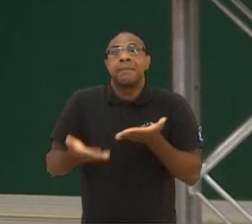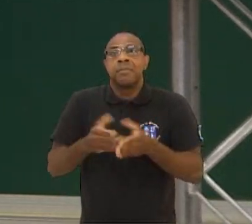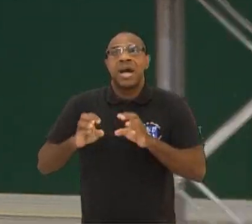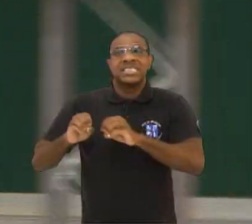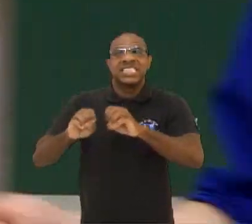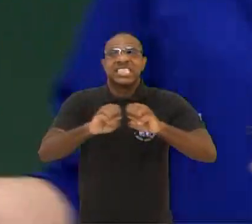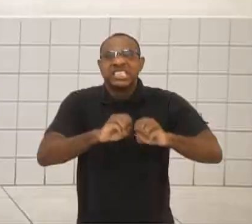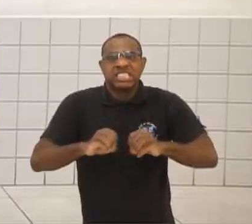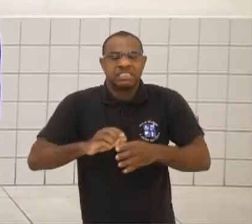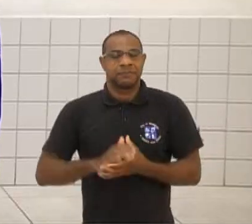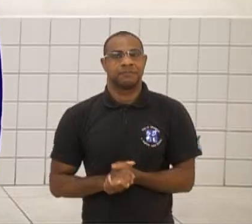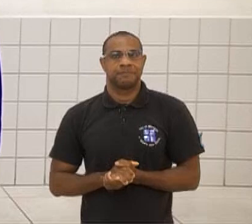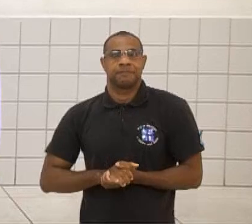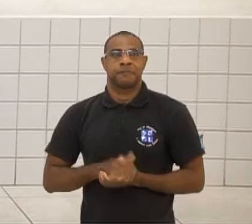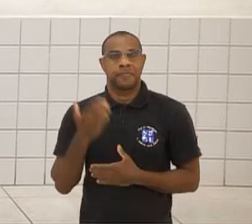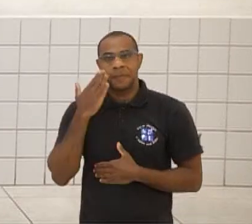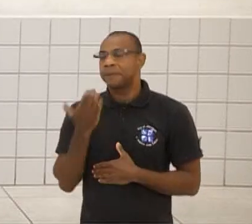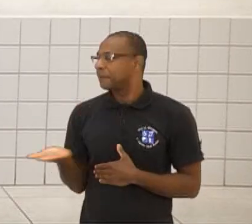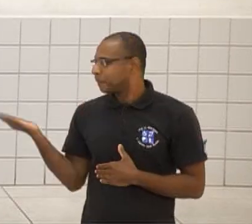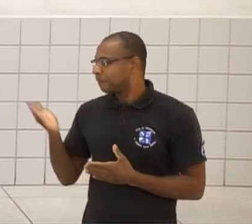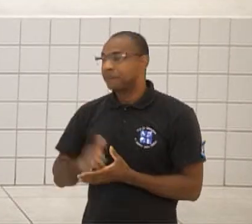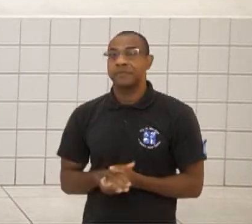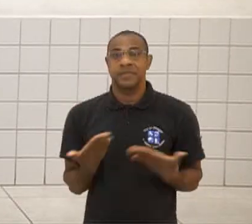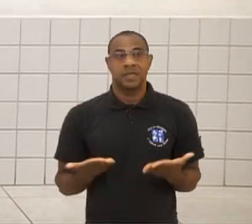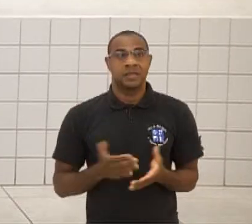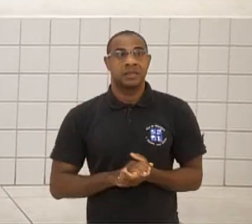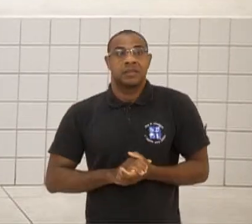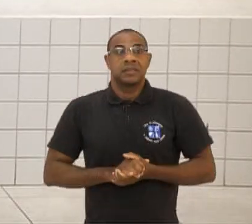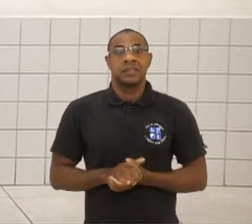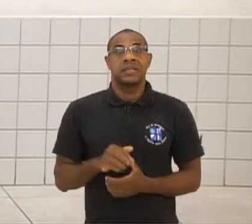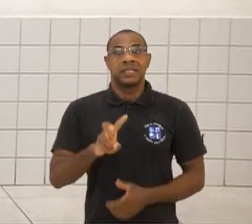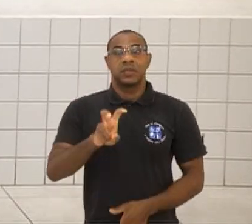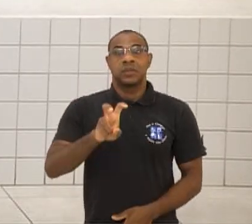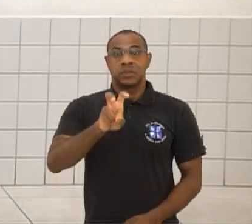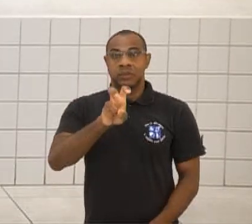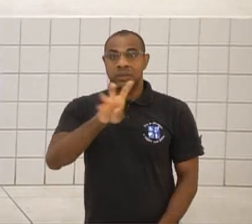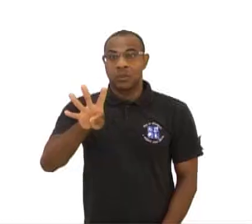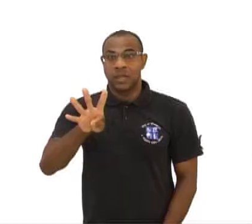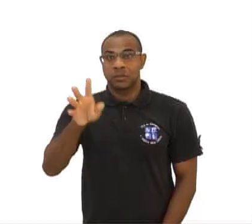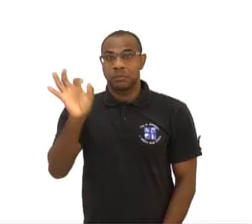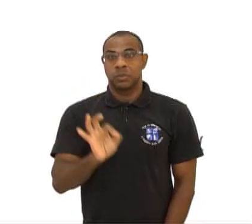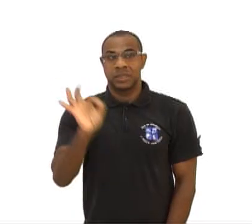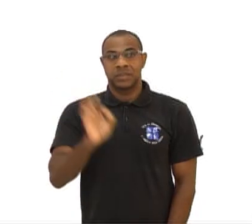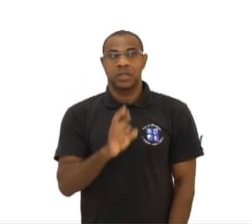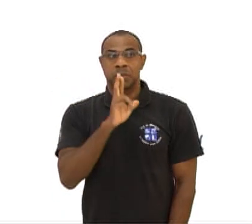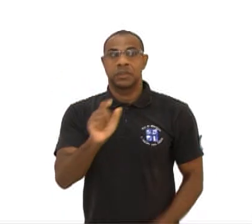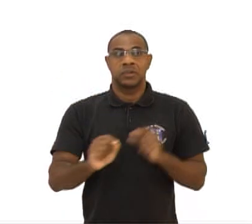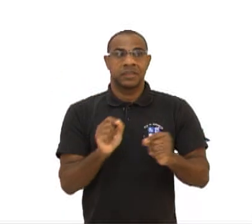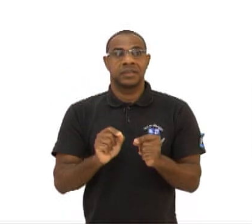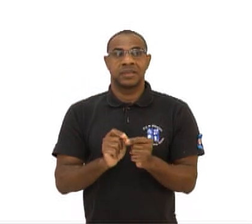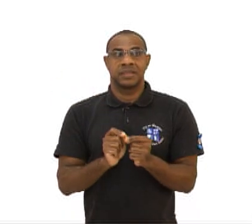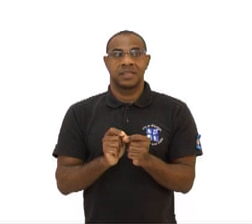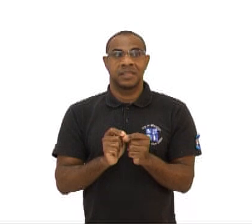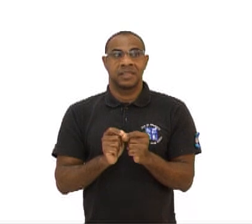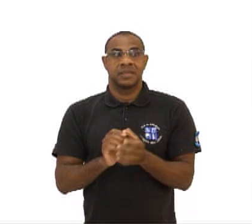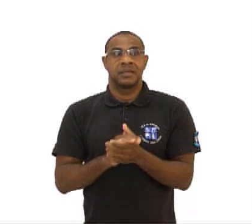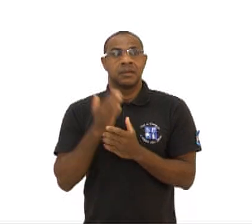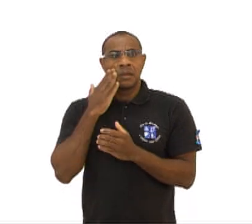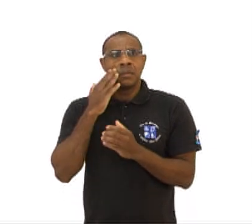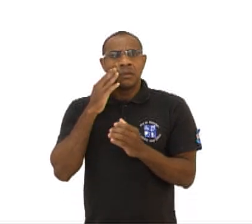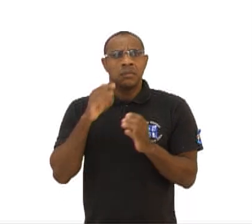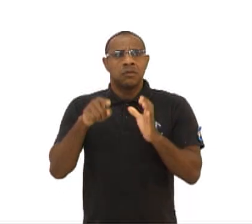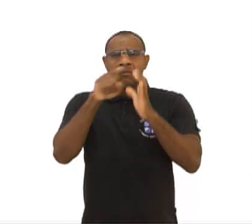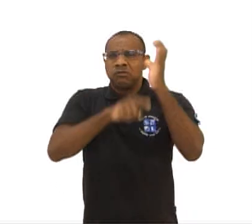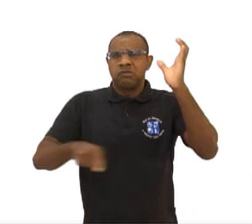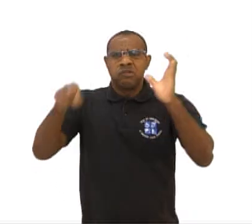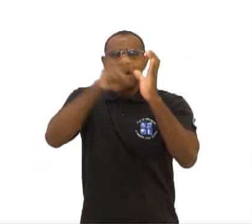muito bem. E o nosso quiz? Olha só, pessoal, 54% respondeu fotossíntese. Poxa, gente, não